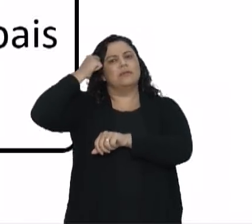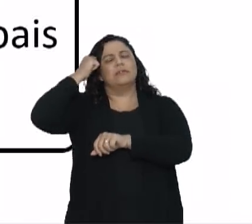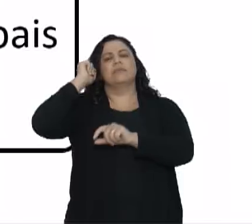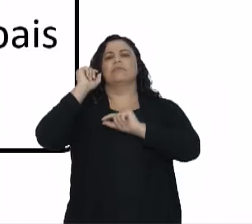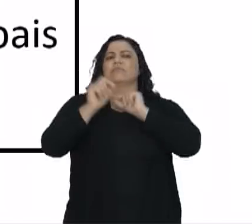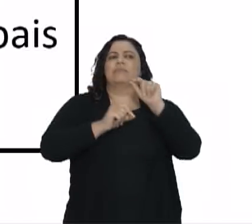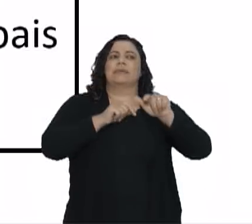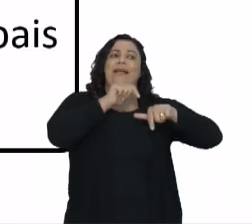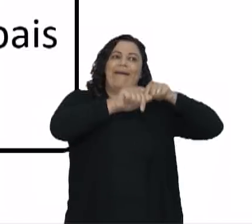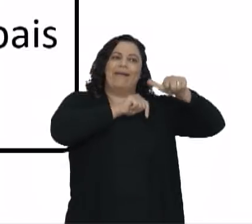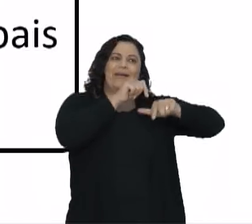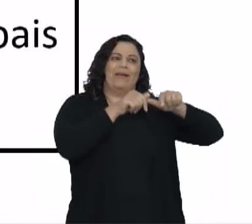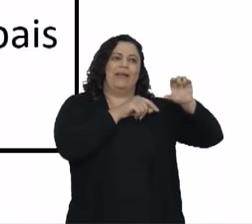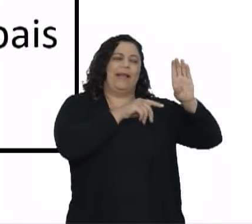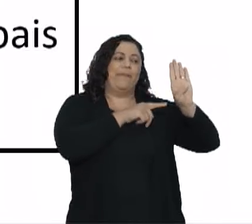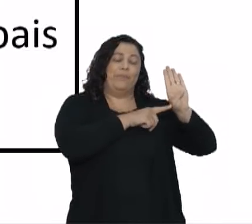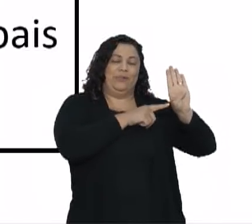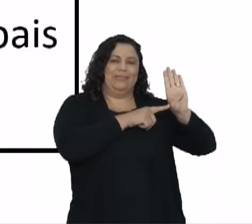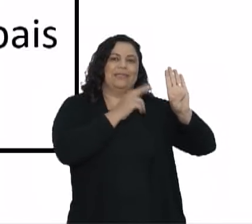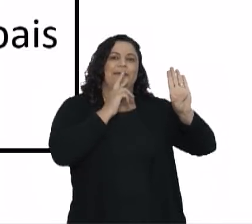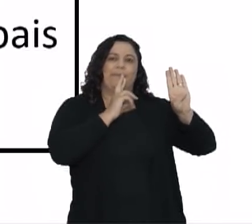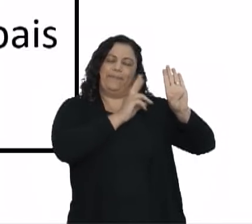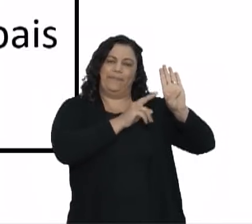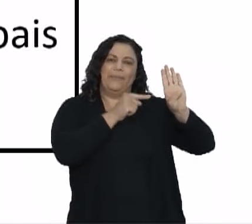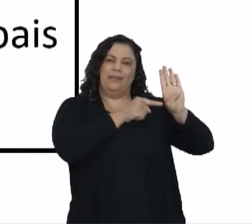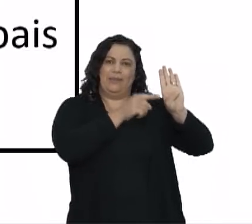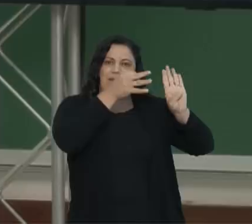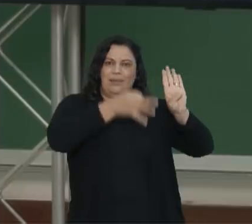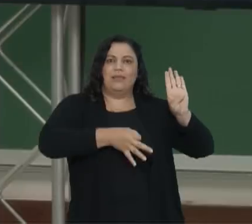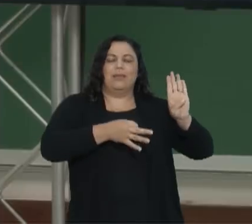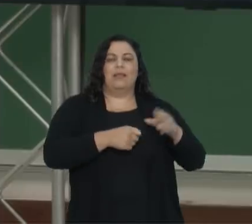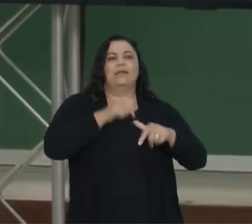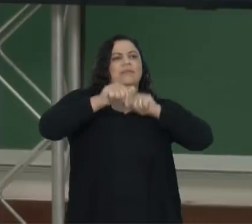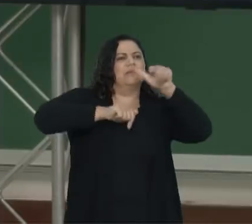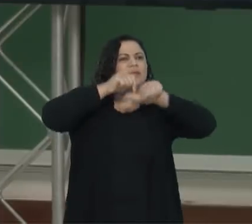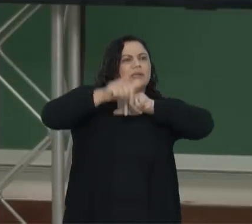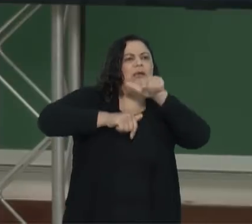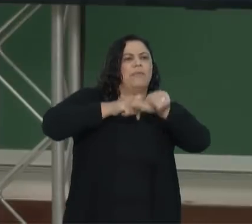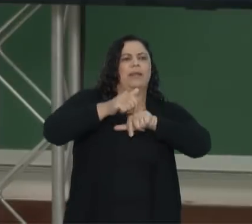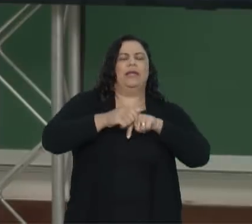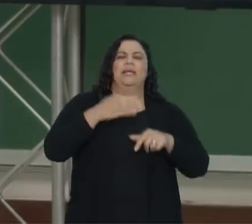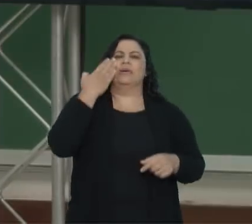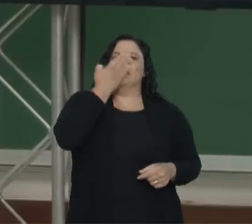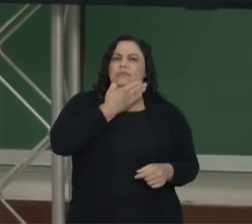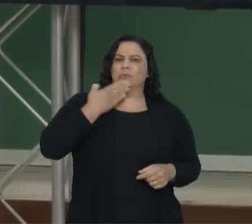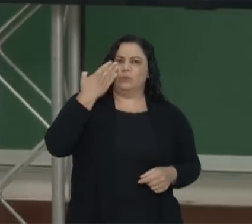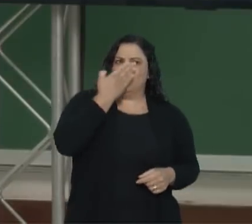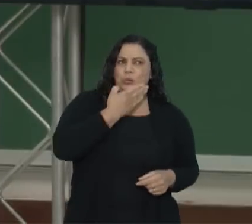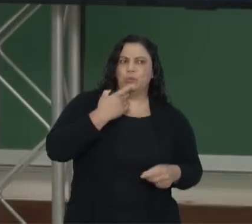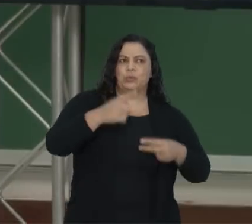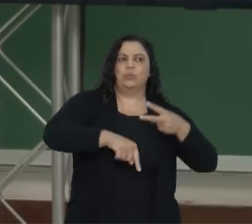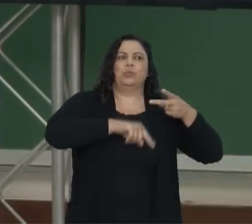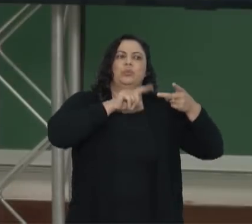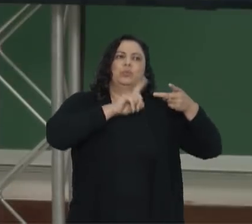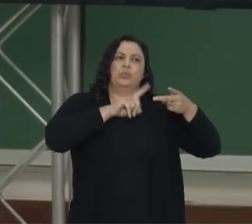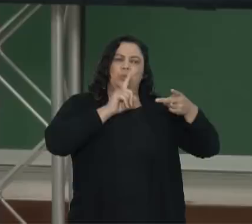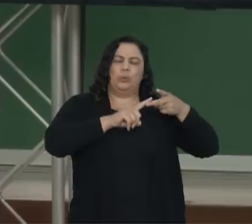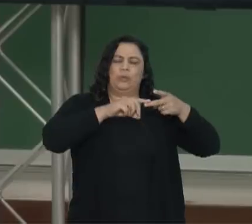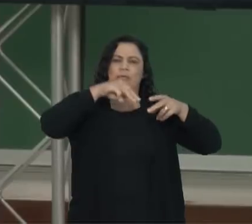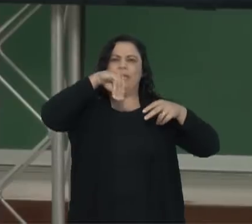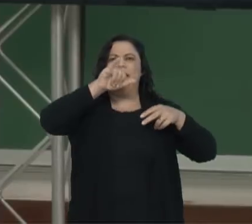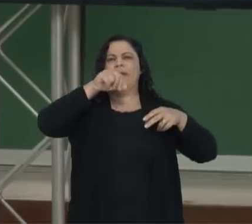cana-de-açúcar, nas minas e nas lavouras cafeeiras, nas lavouras de café. Então, essas foram as principais